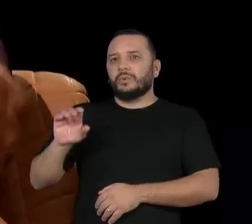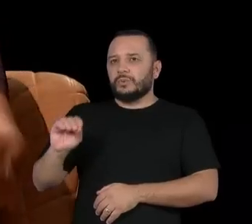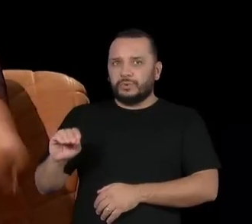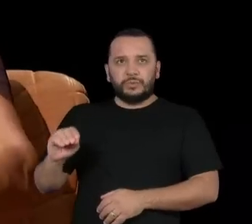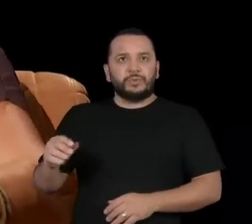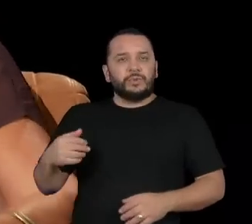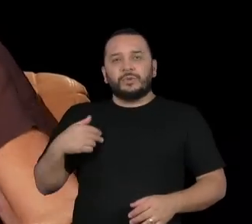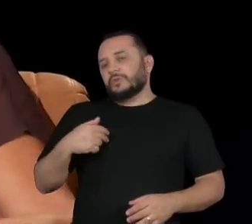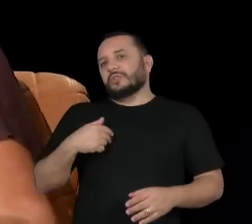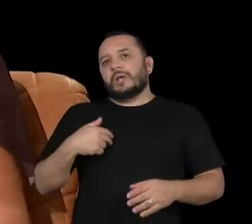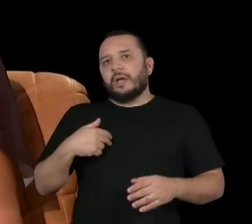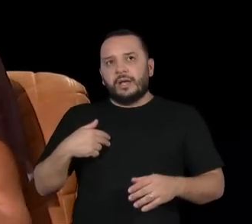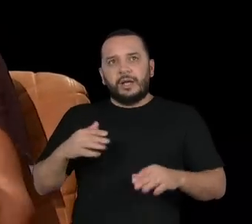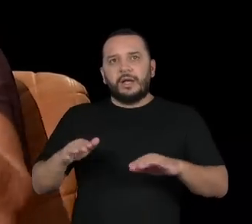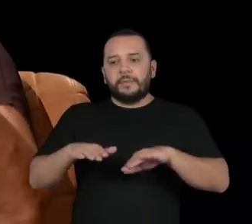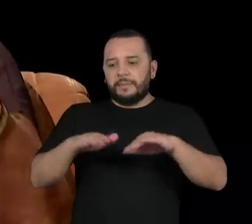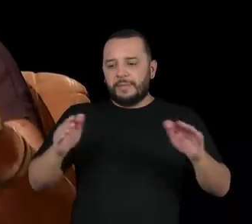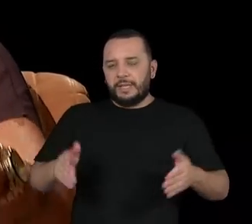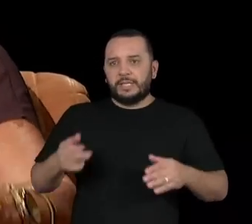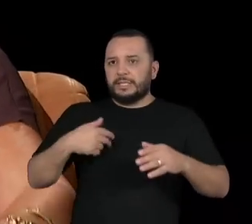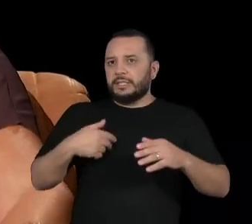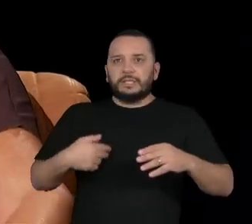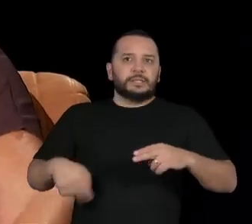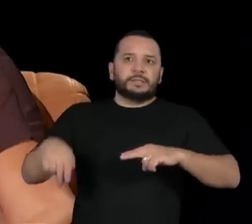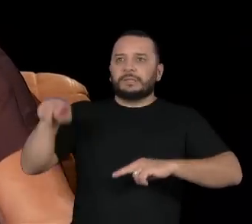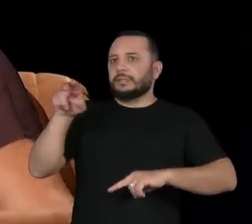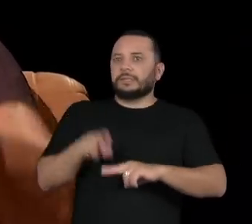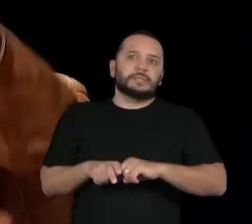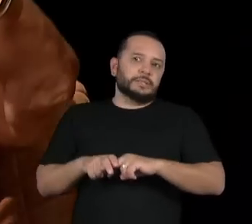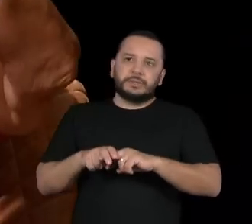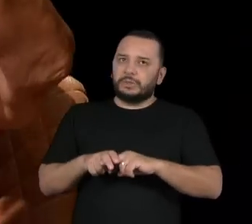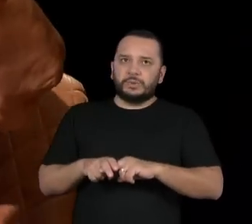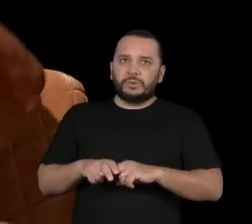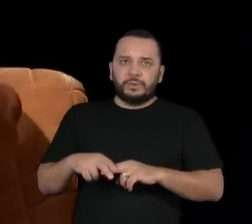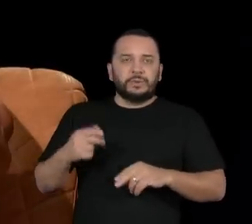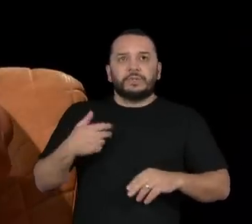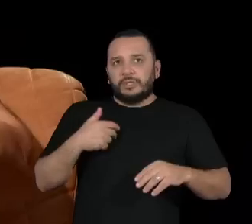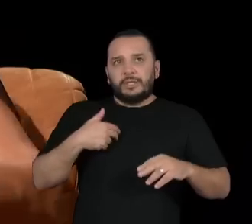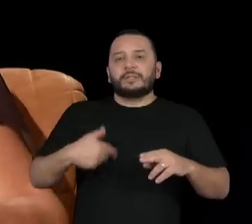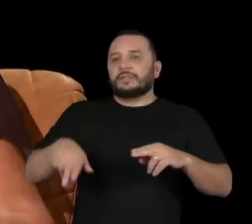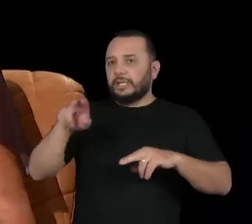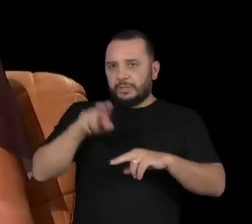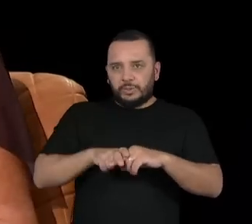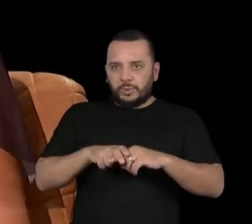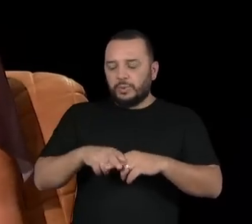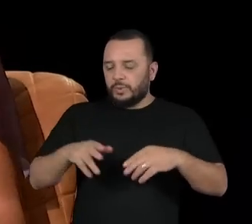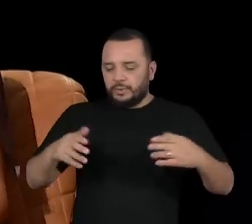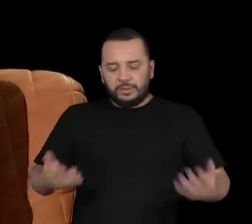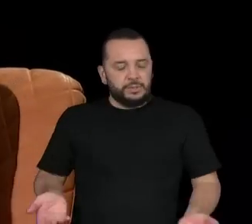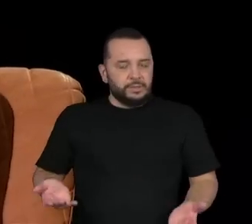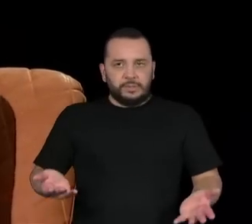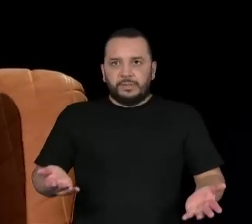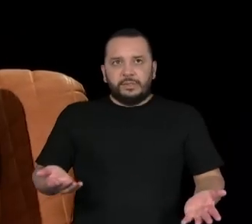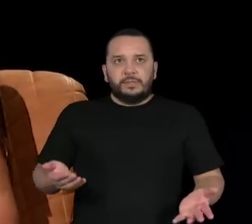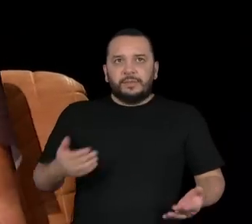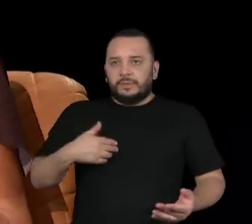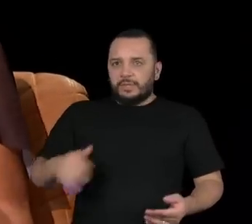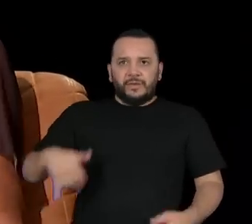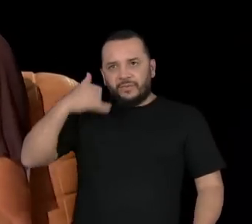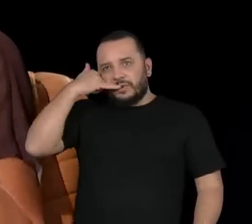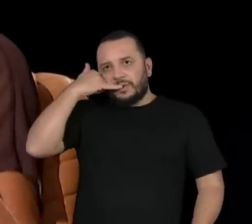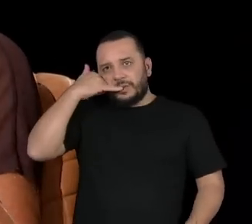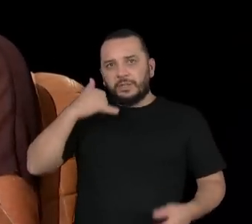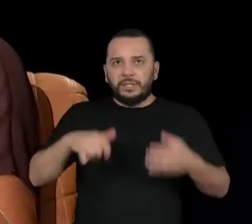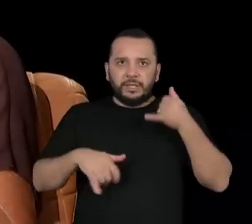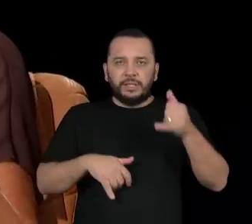Senta em cima do escritório, porque ele não ficava do lado, sentava em cima da mesa. Pega o telefone e liga para o